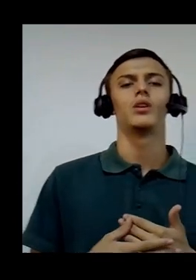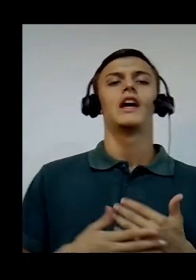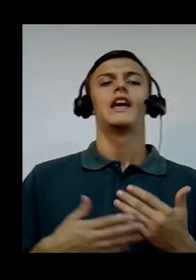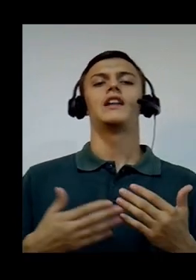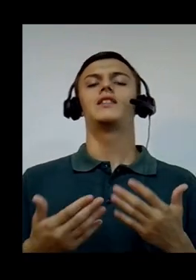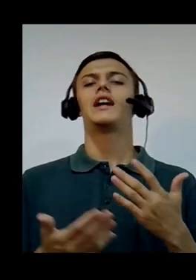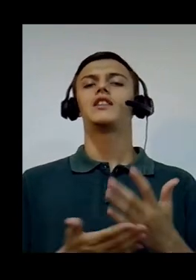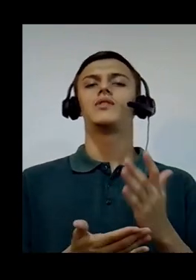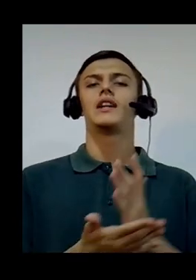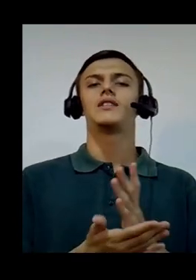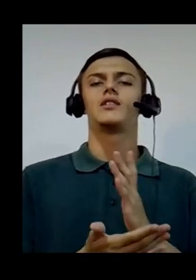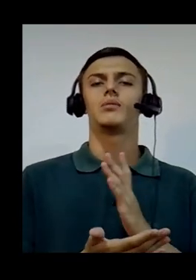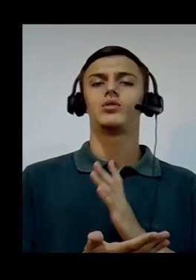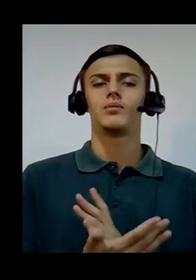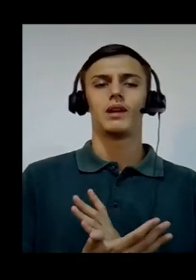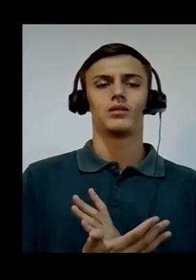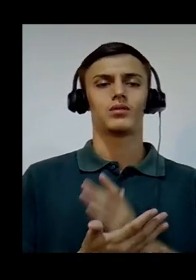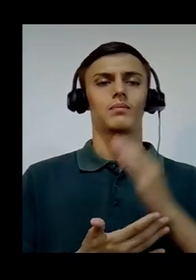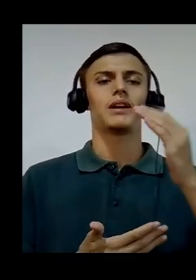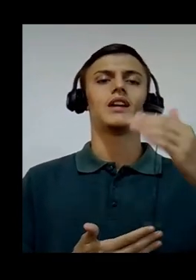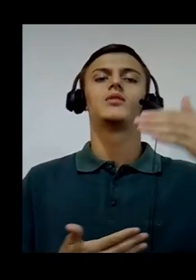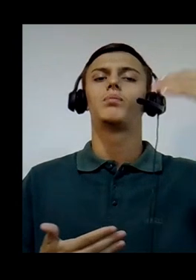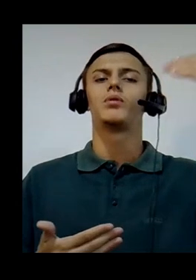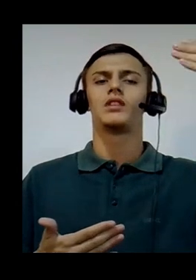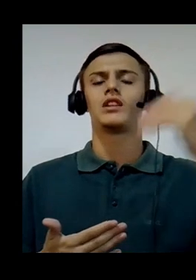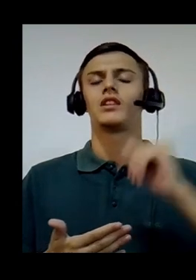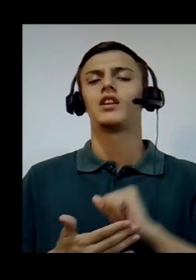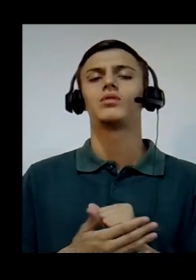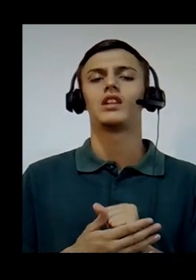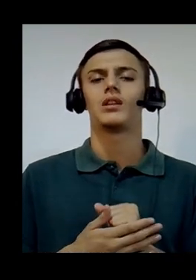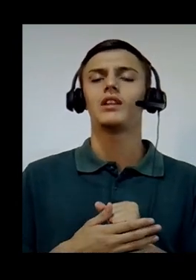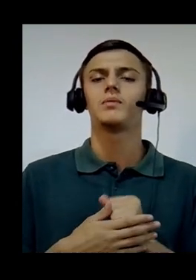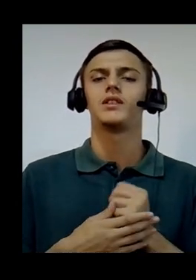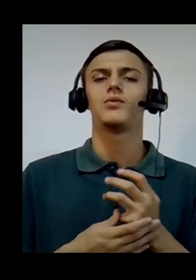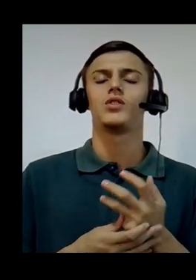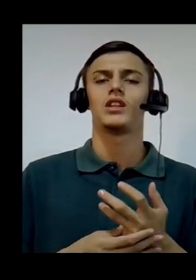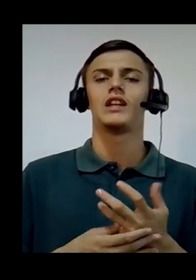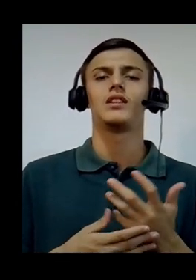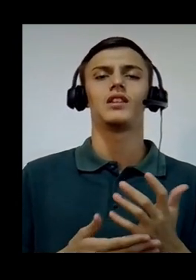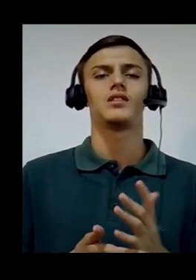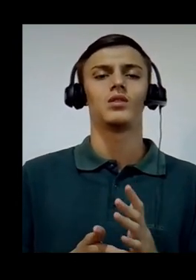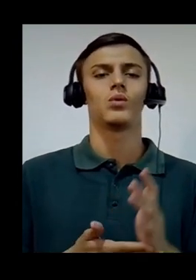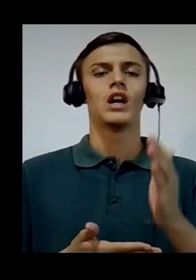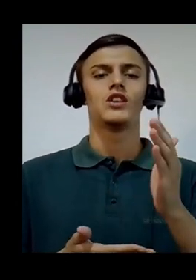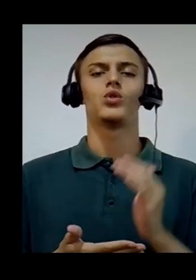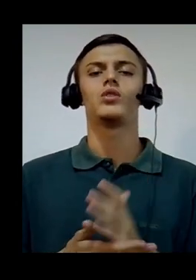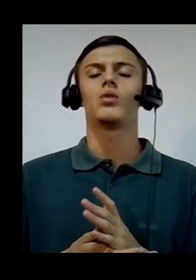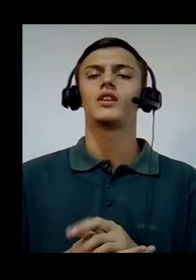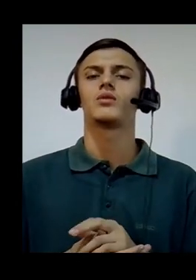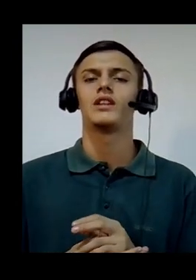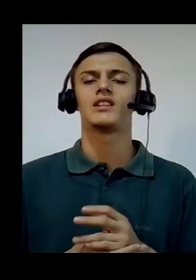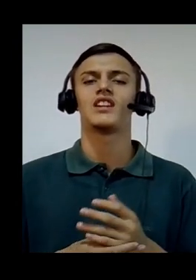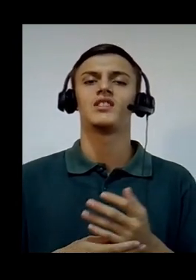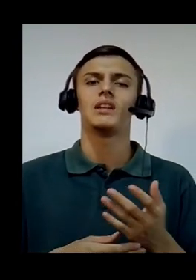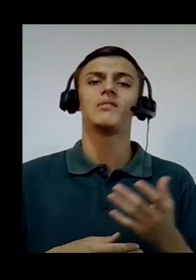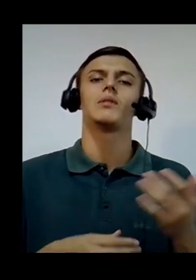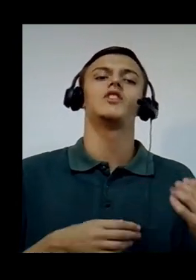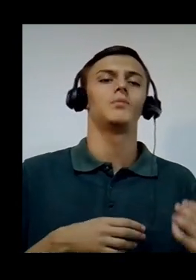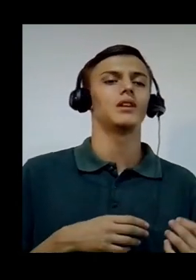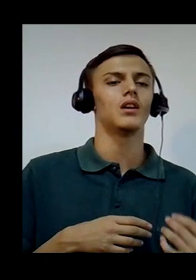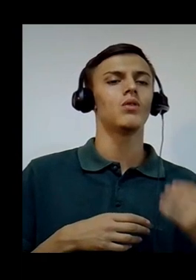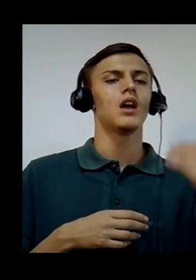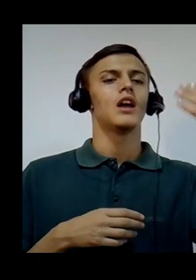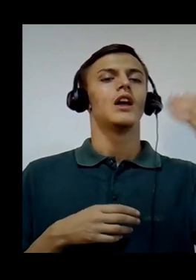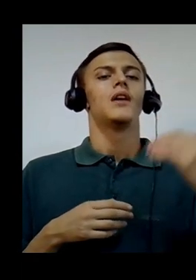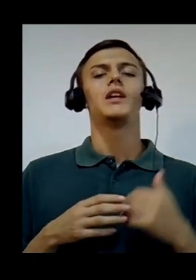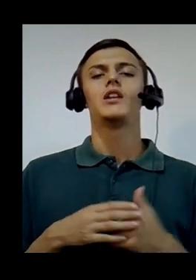altura quando realizar atividades acima de 2 metros. Para isso, tem que ter um treinamento específico de NR35 de 8 horas com reciclagem